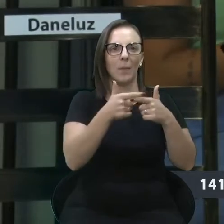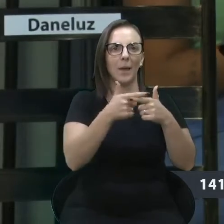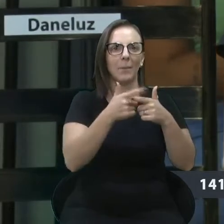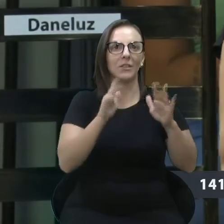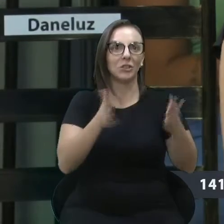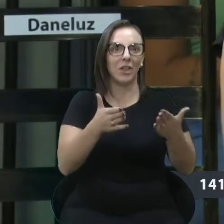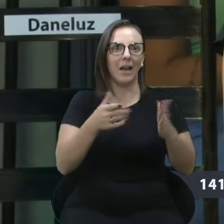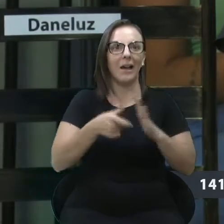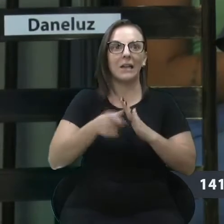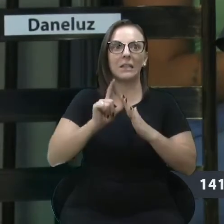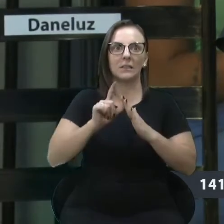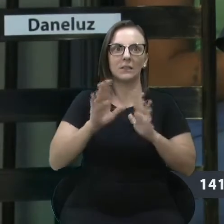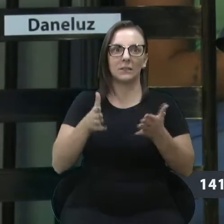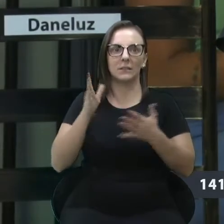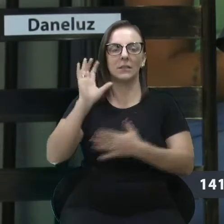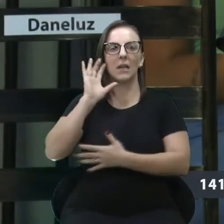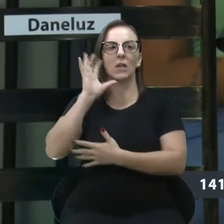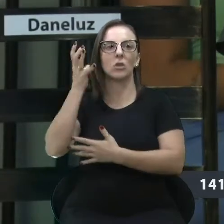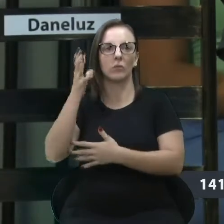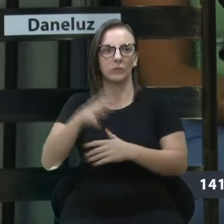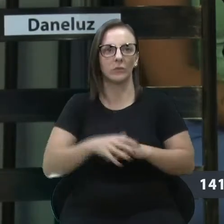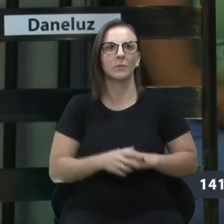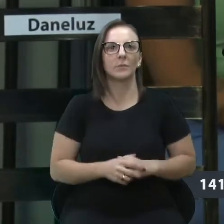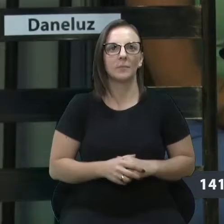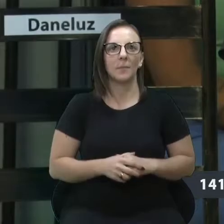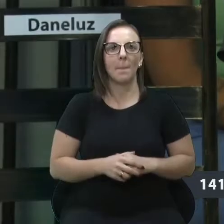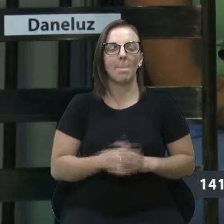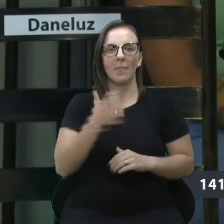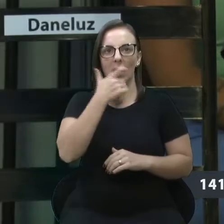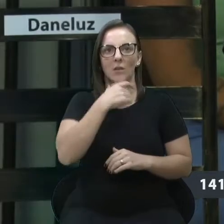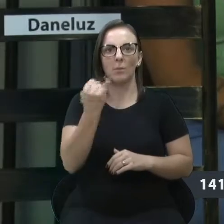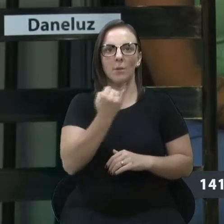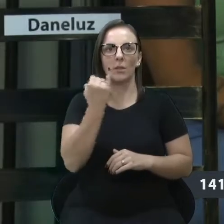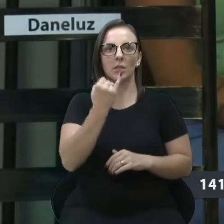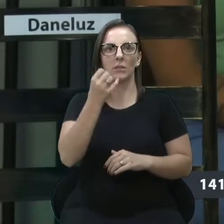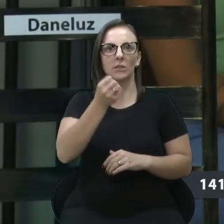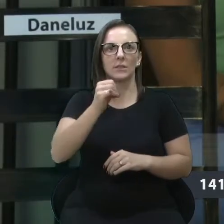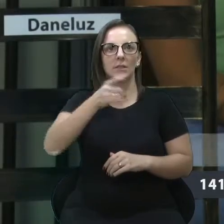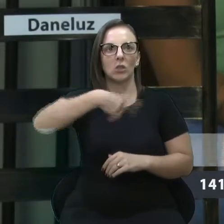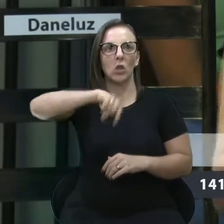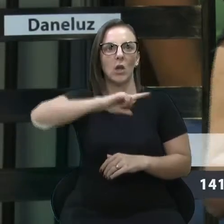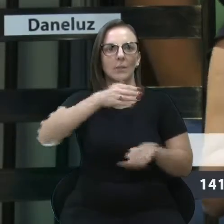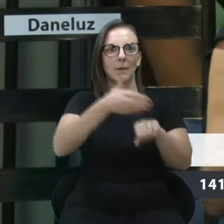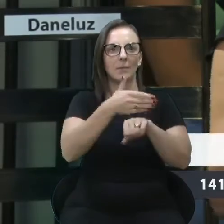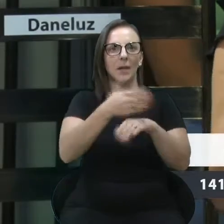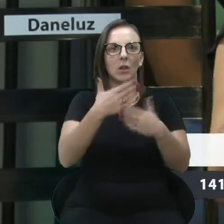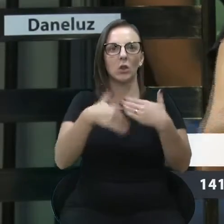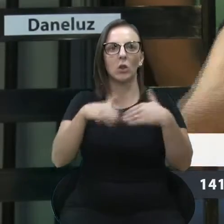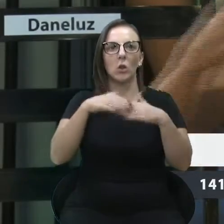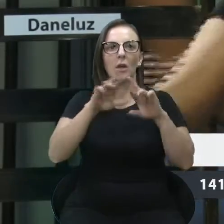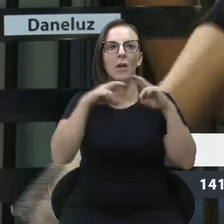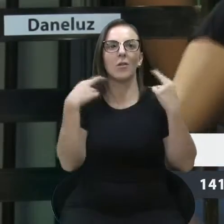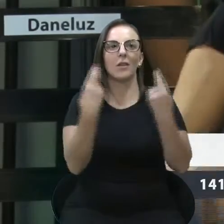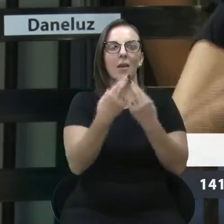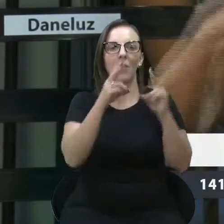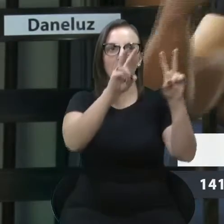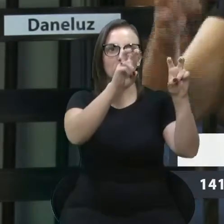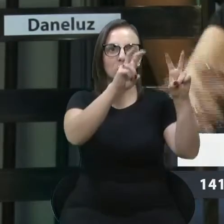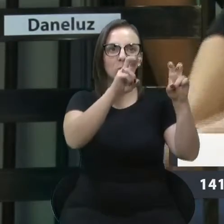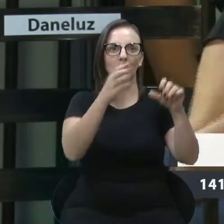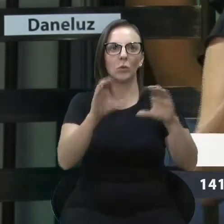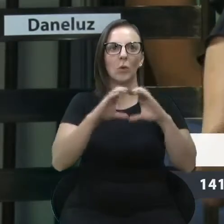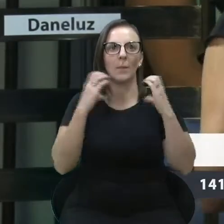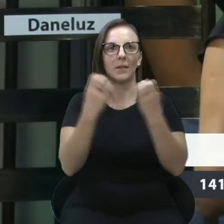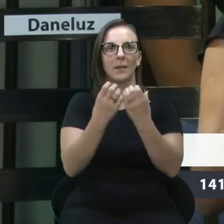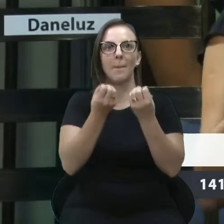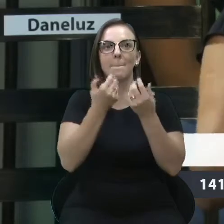se antecipa, né? Eu acho que seria importante se a gente pudesse participar de todas as reuniões de temas que envolvem a nossa comunidade, mas que bom que nós somos